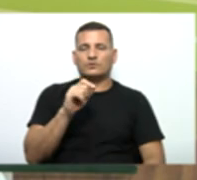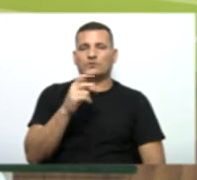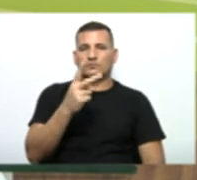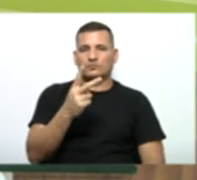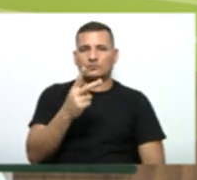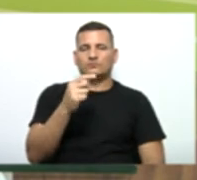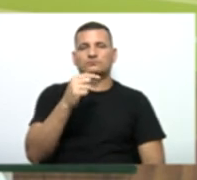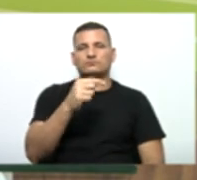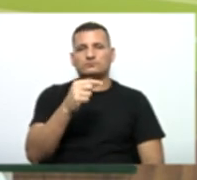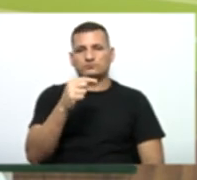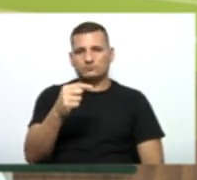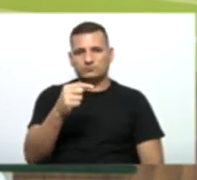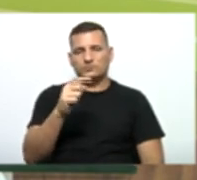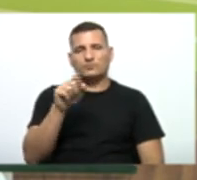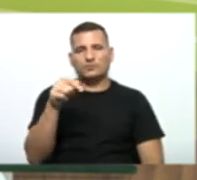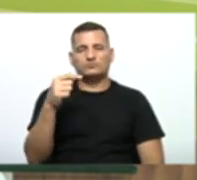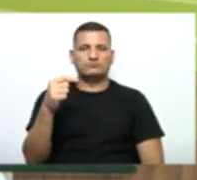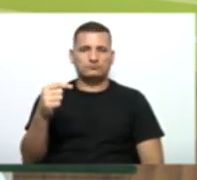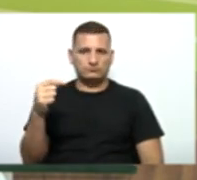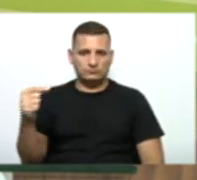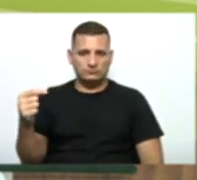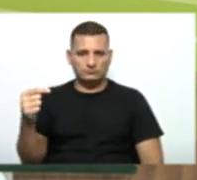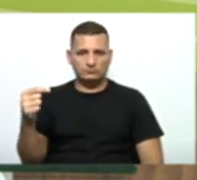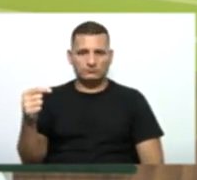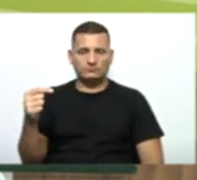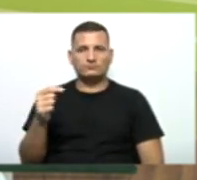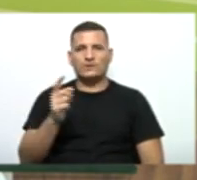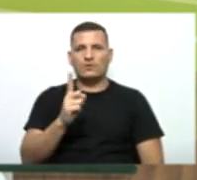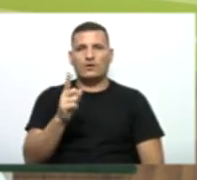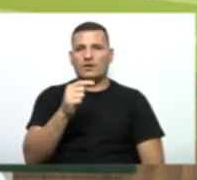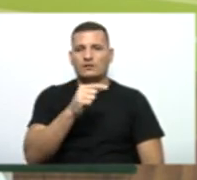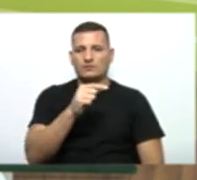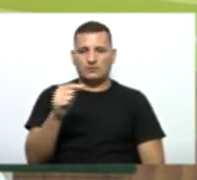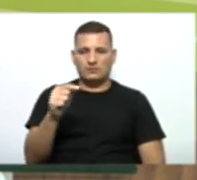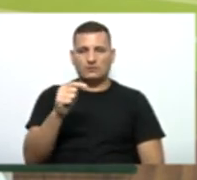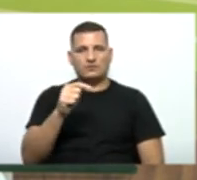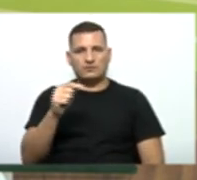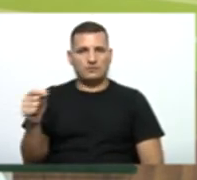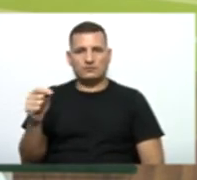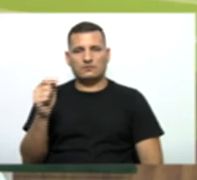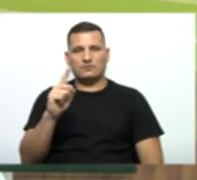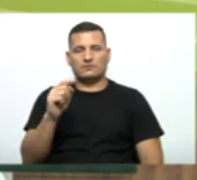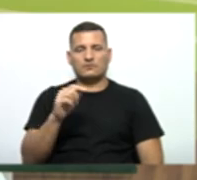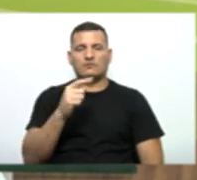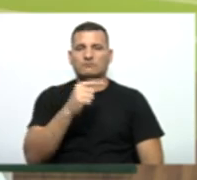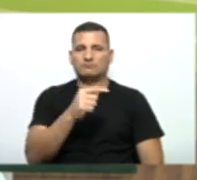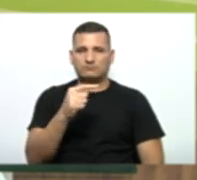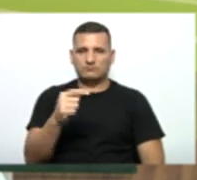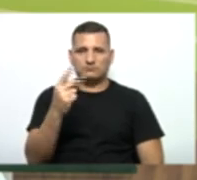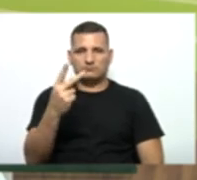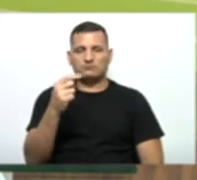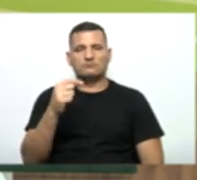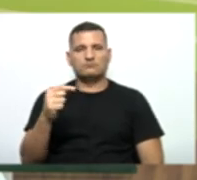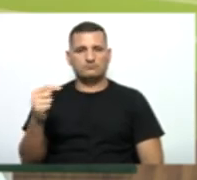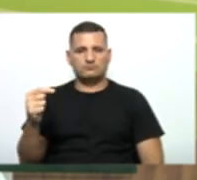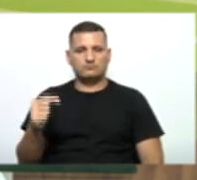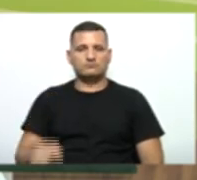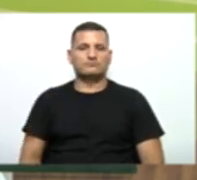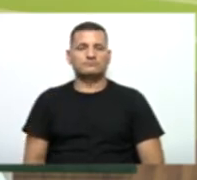e finaliza com dois underlines. Não são traços, tá? Ele colocou um traço só.